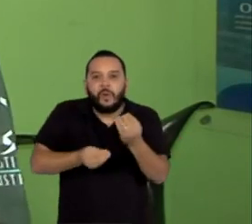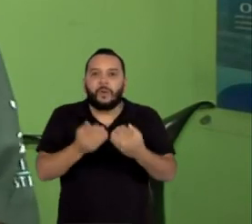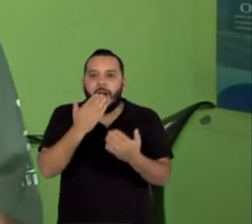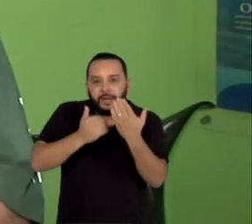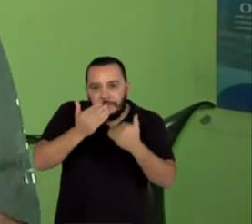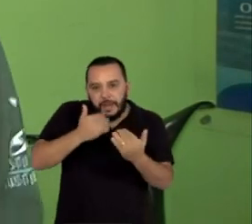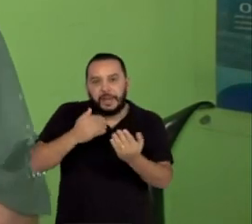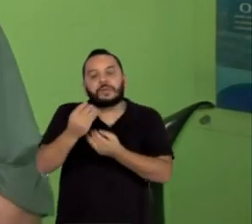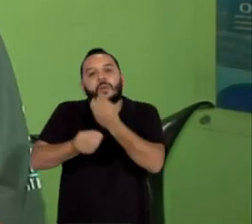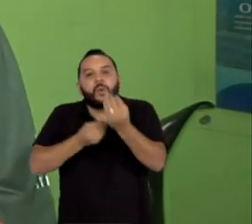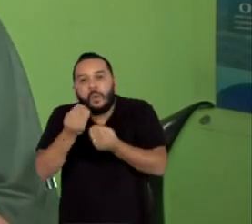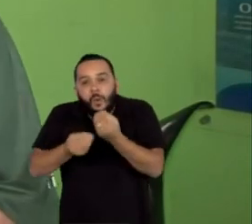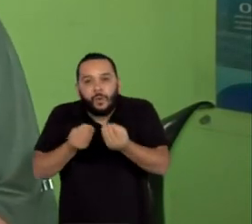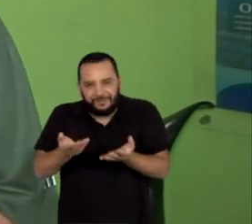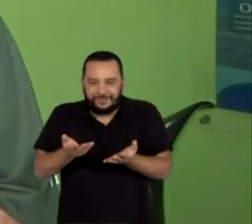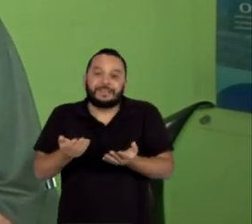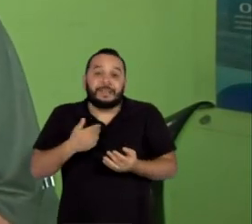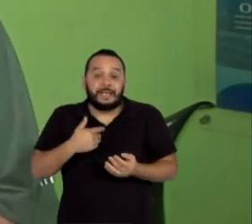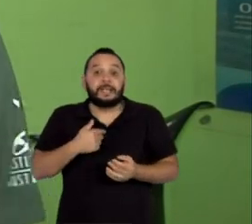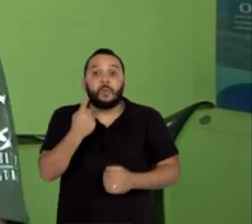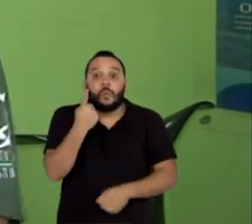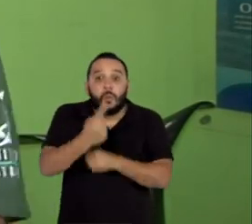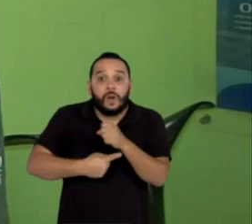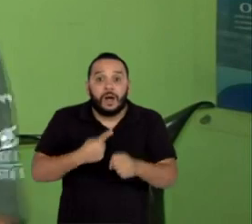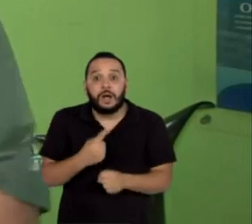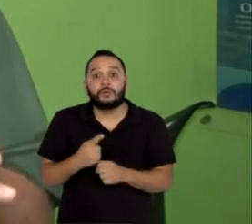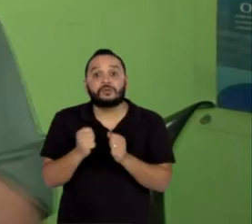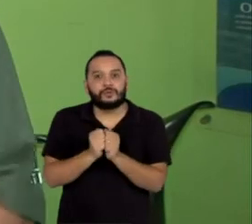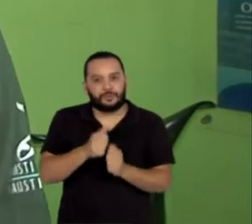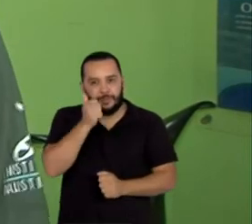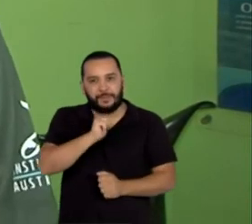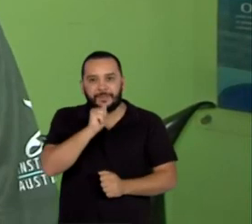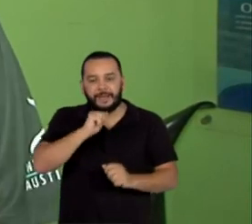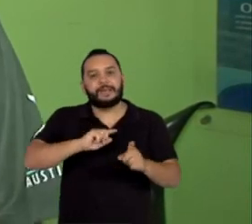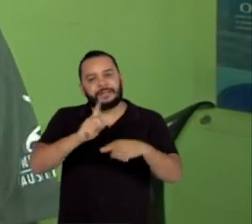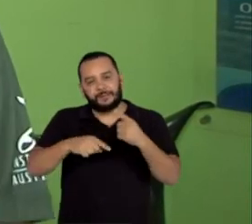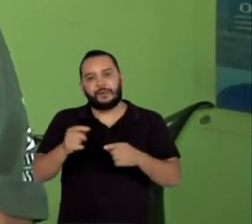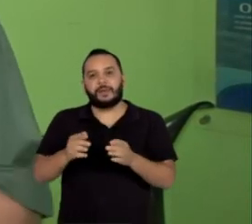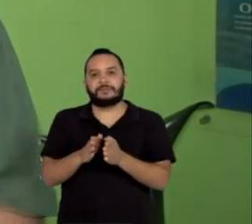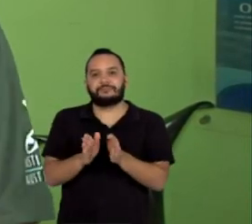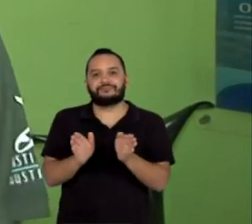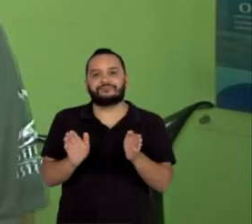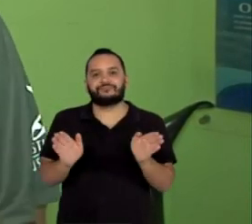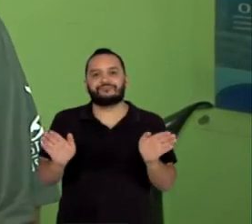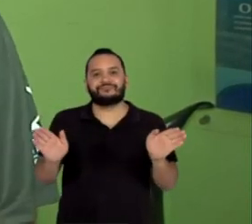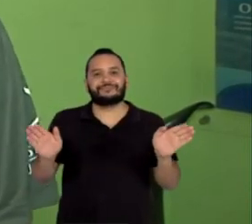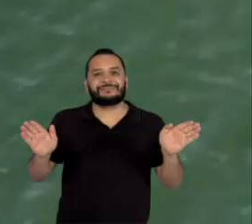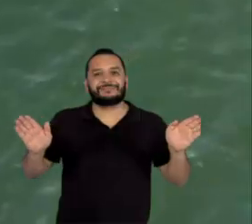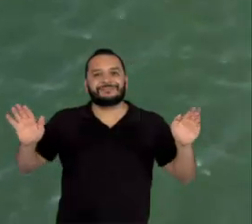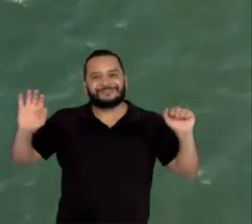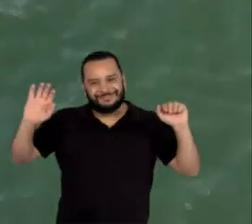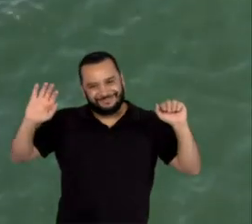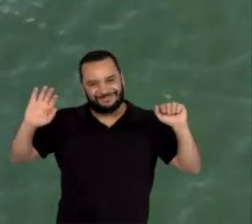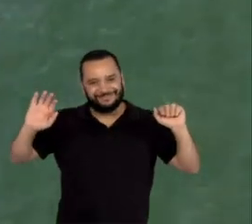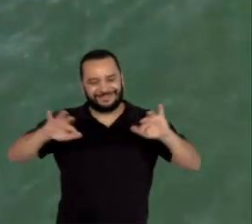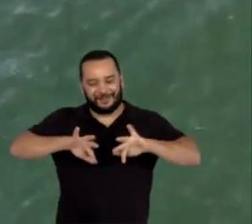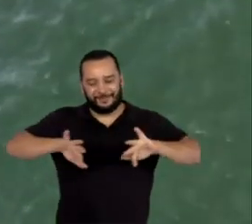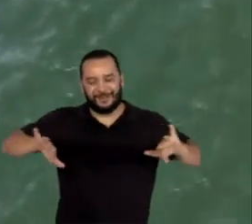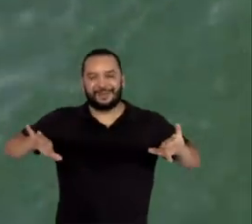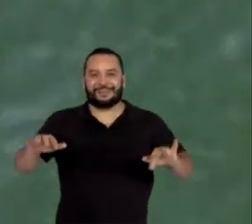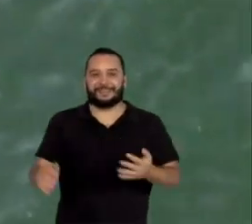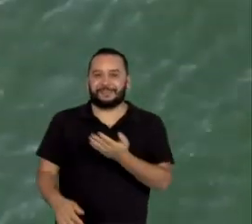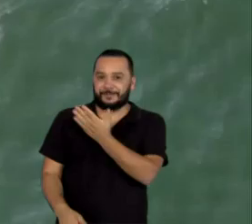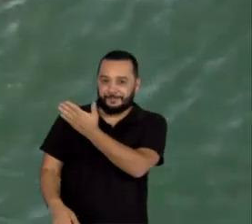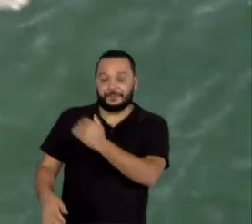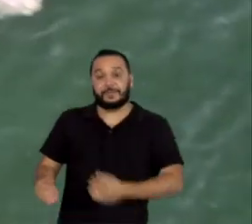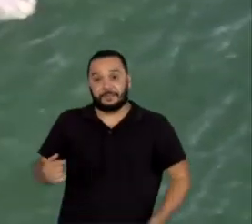alimenta, até ele fica 1 ano com a mamãe dele ainda, depois vai cada um para um lado e segue o ciclo da vida. As baleias